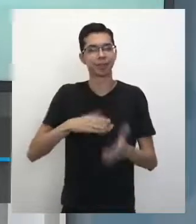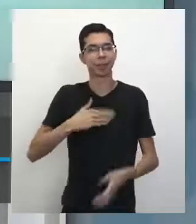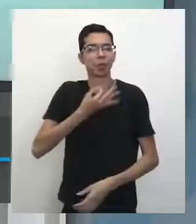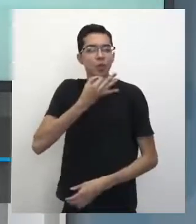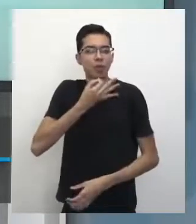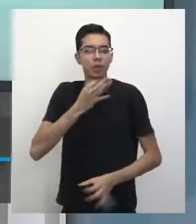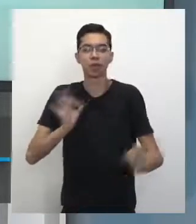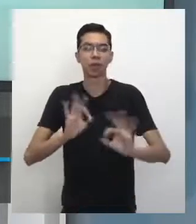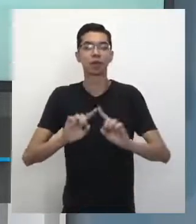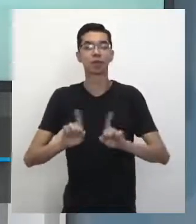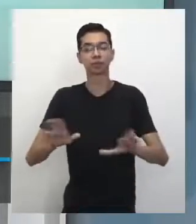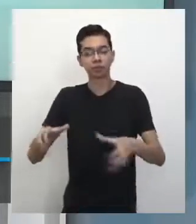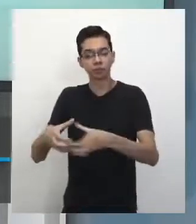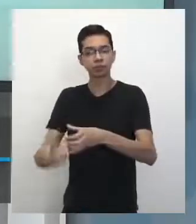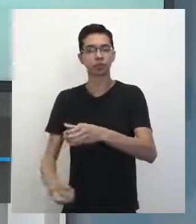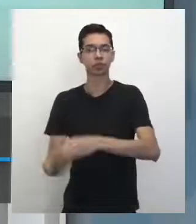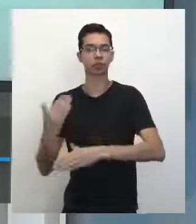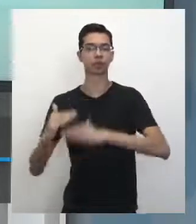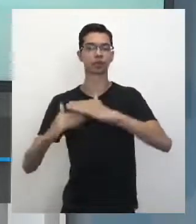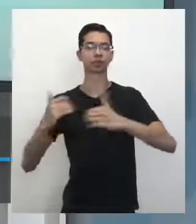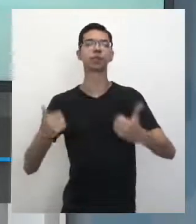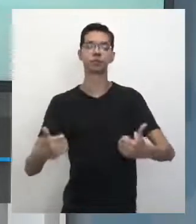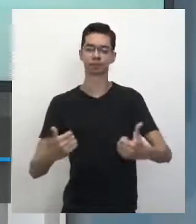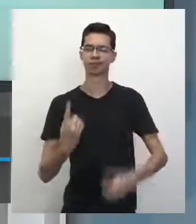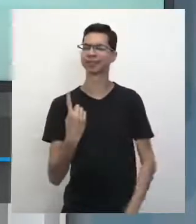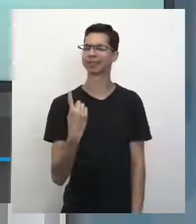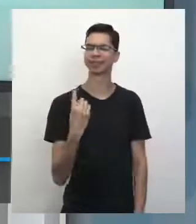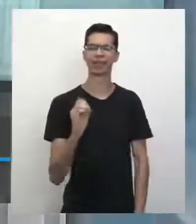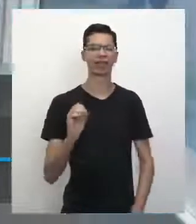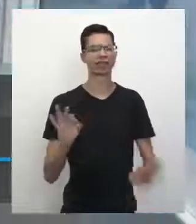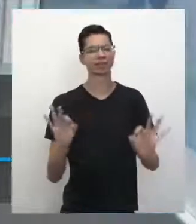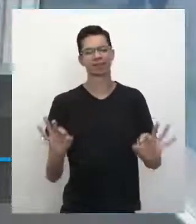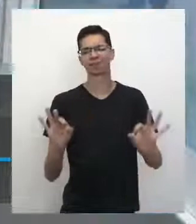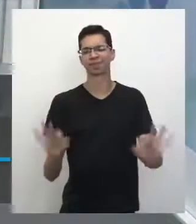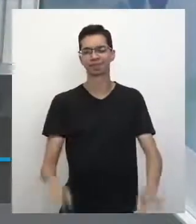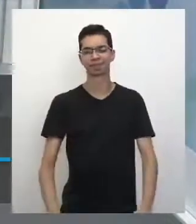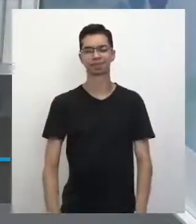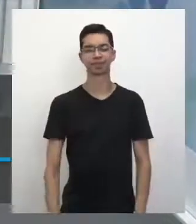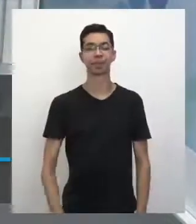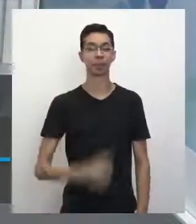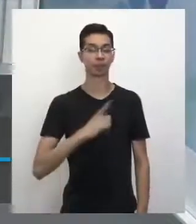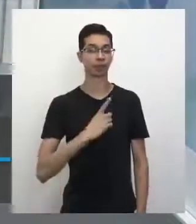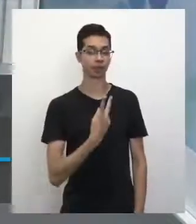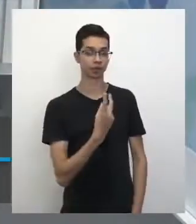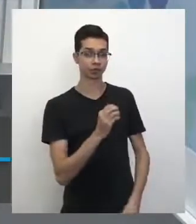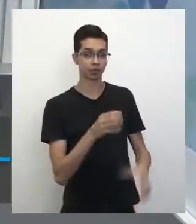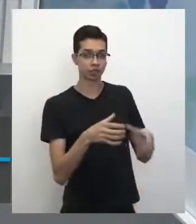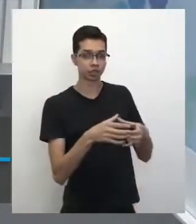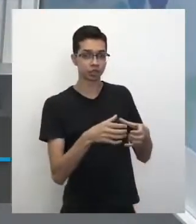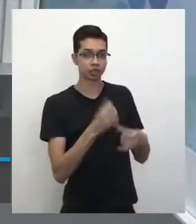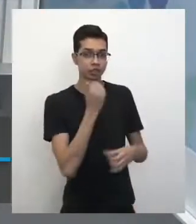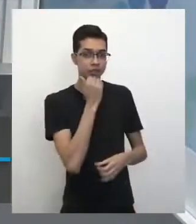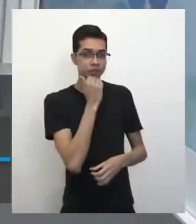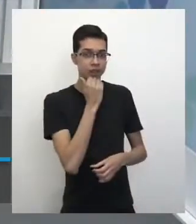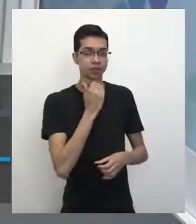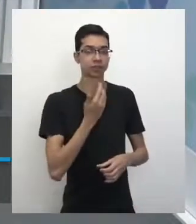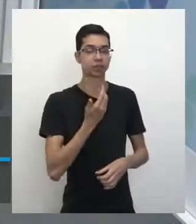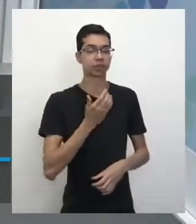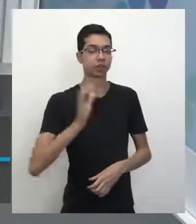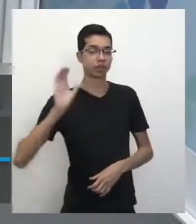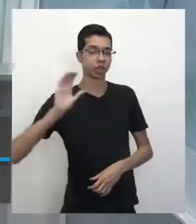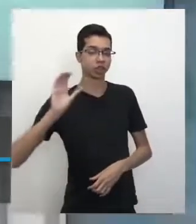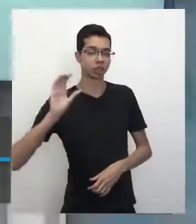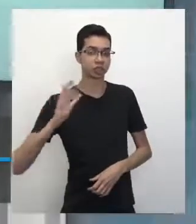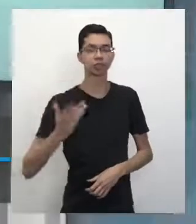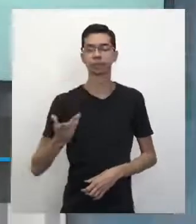são nota 10, são muito bons, aí, são muito bons. Um grupo de grandes cientistas, né? Foi um grupo grande que conseguiu desenvolver, né?